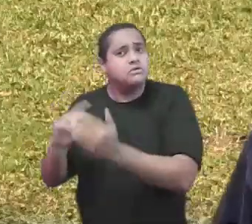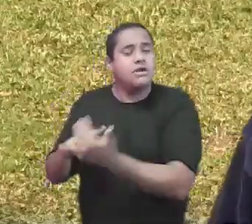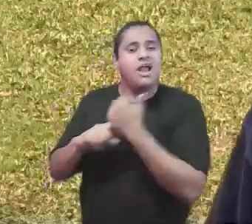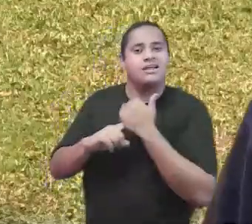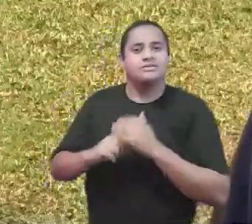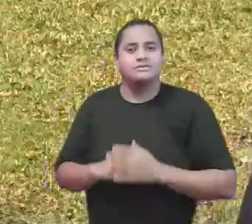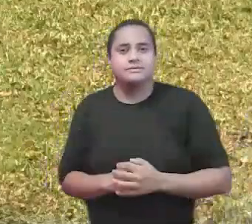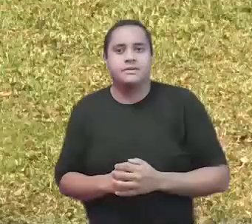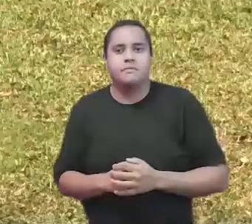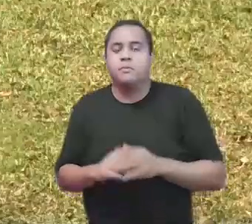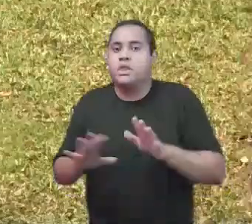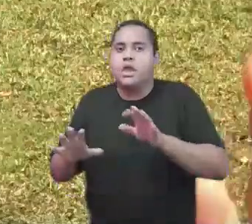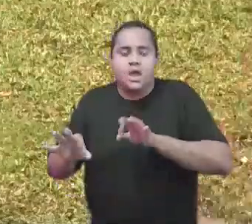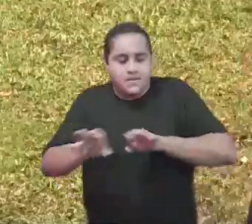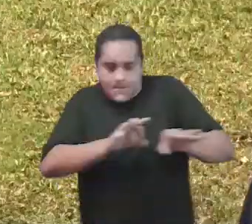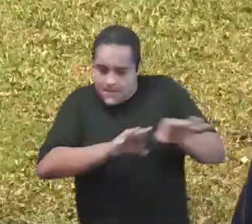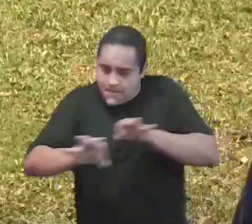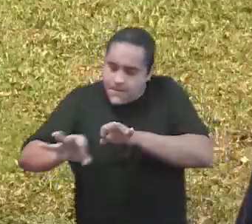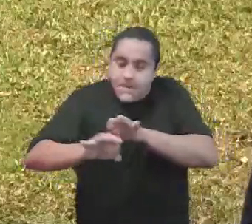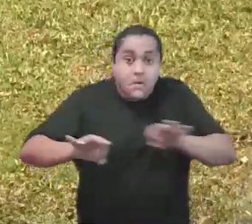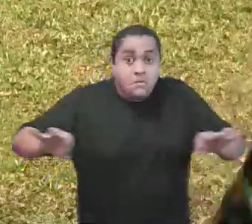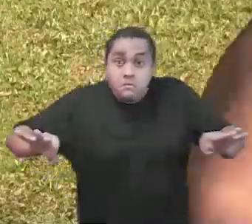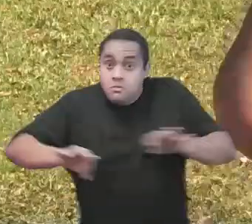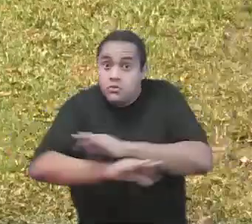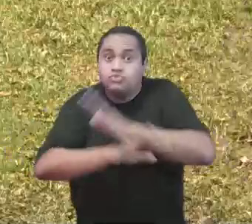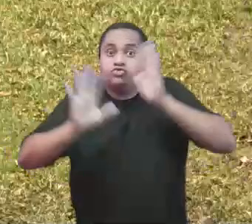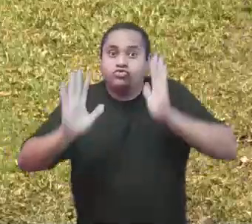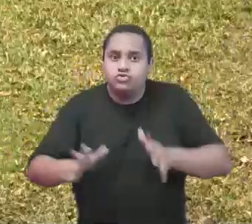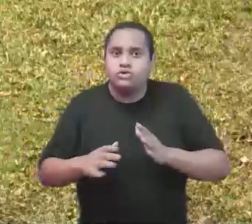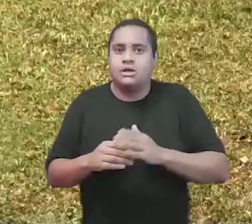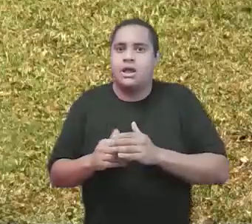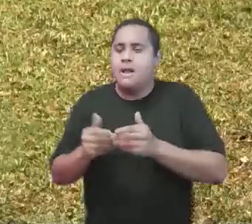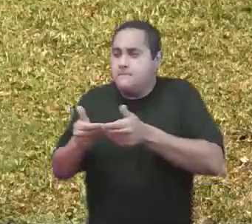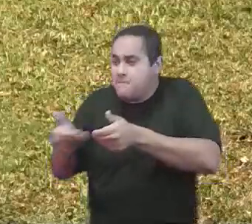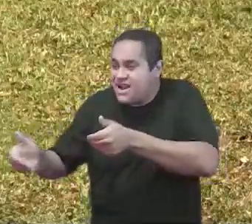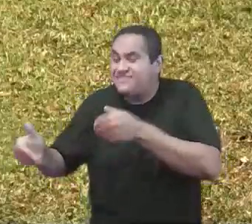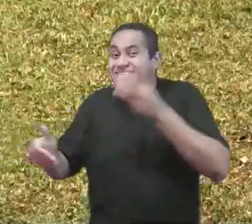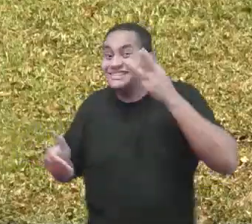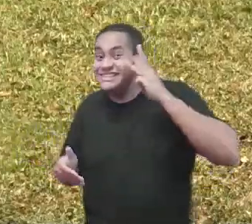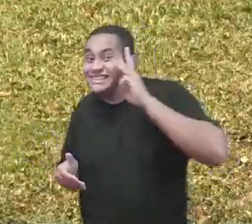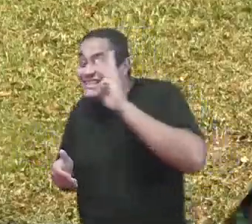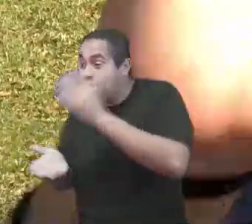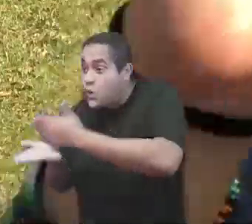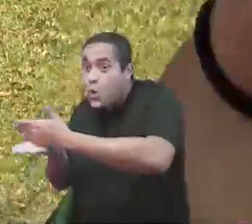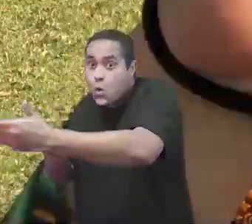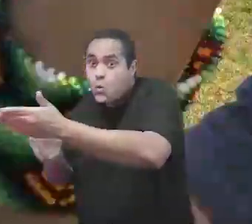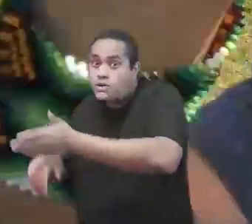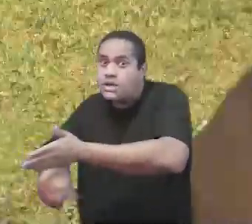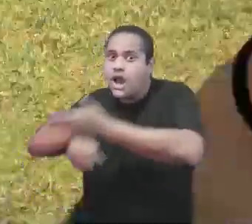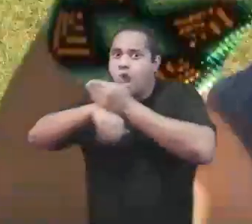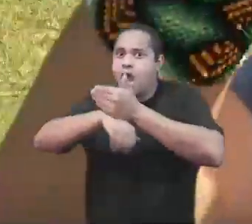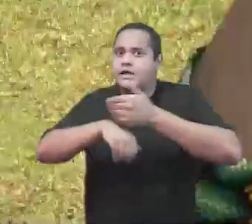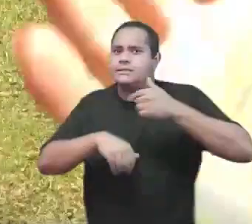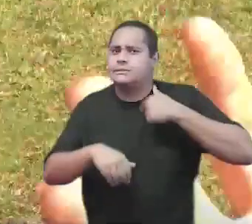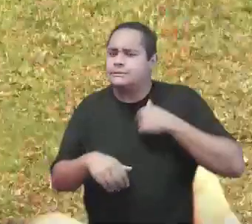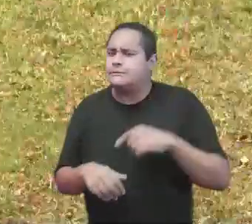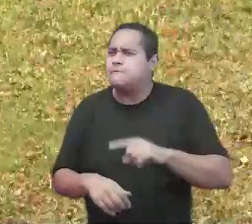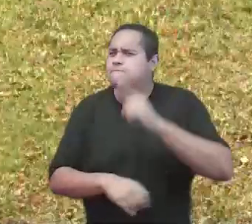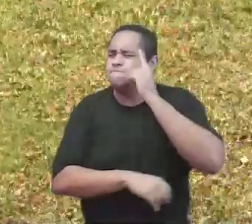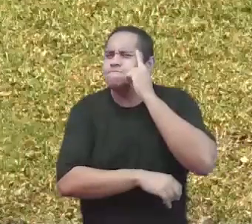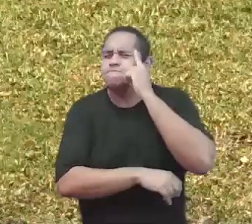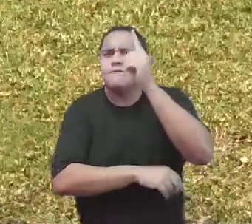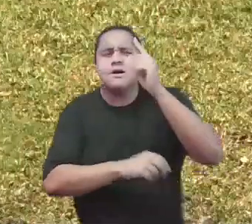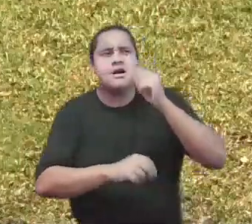plataforma. Tava com tudo pronto para lançar isso, aí eu tive um pensamento, faltando 3 dias, tudo pronto, as páginas,